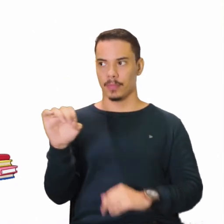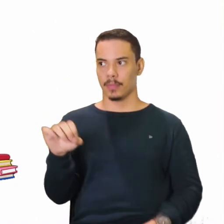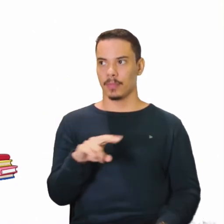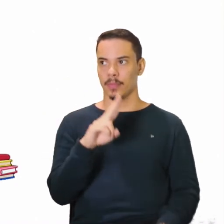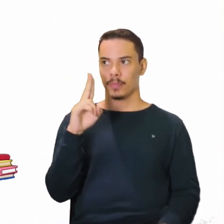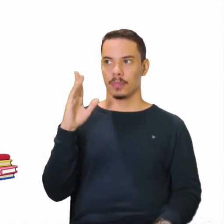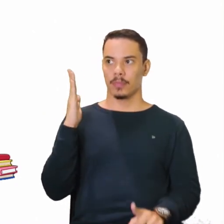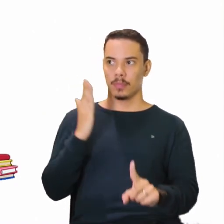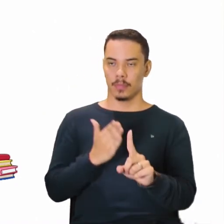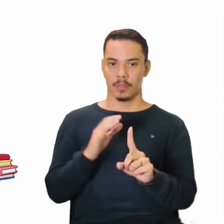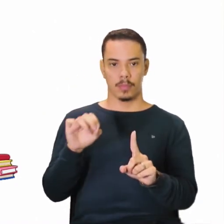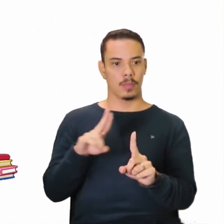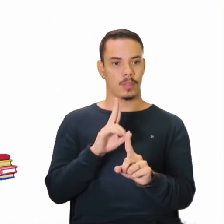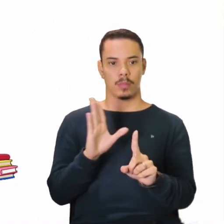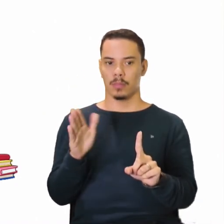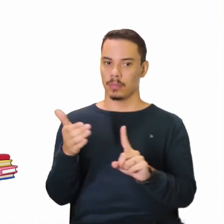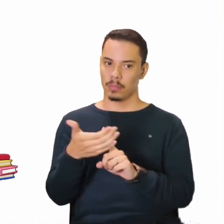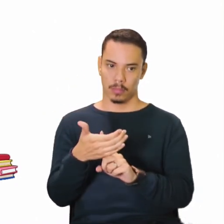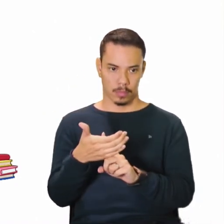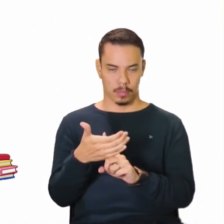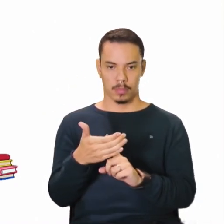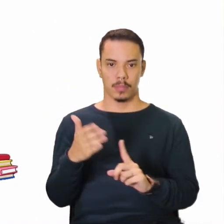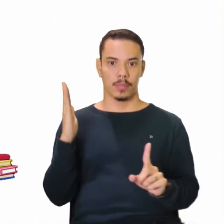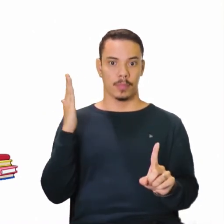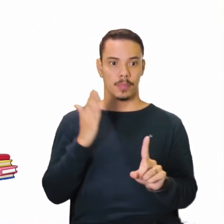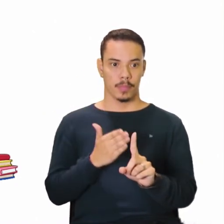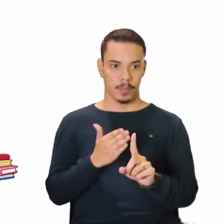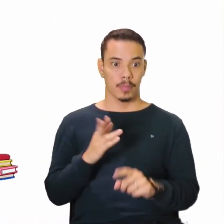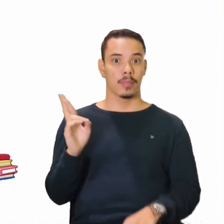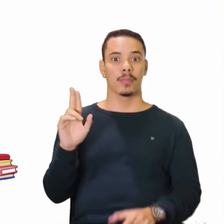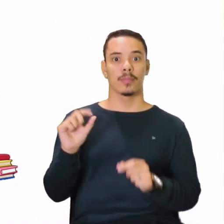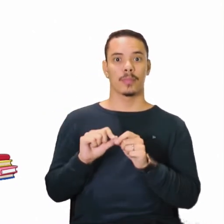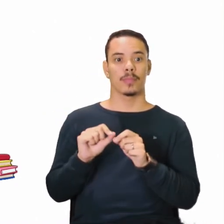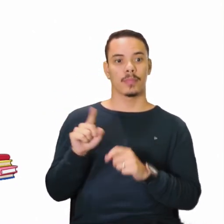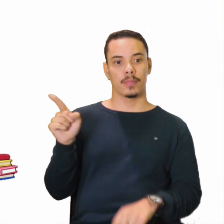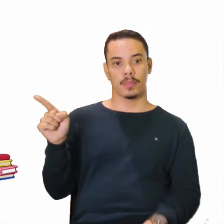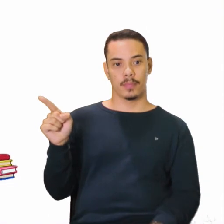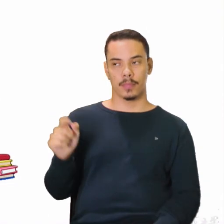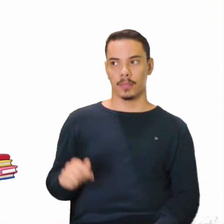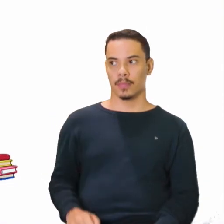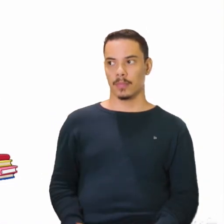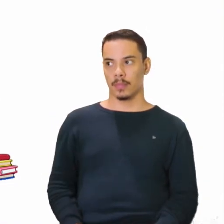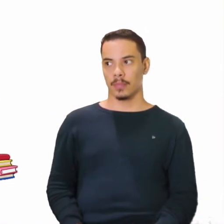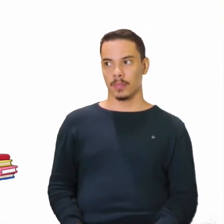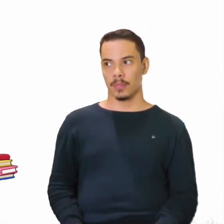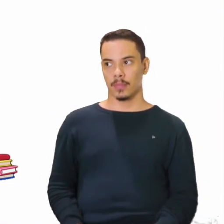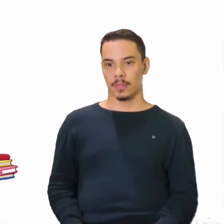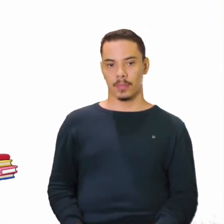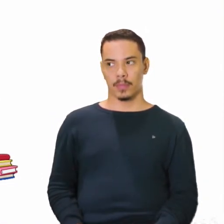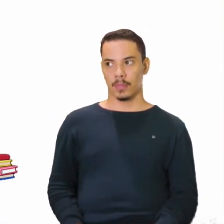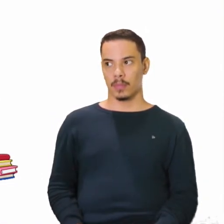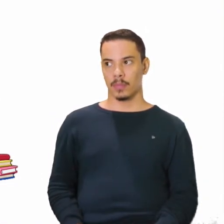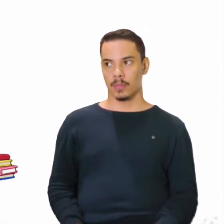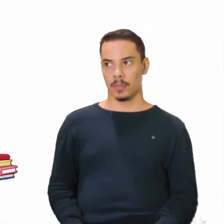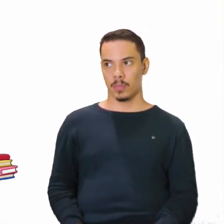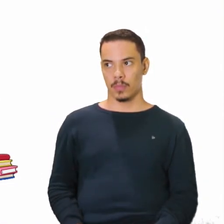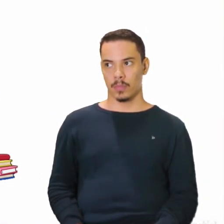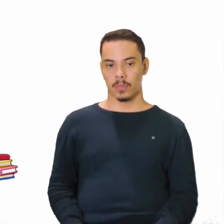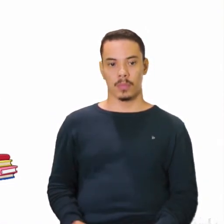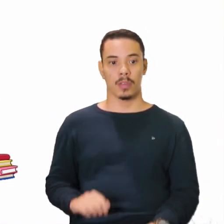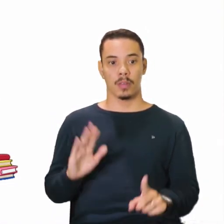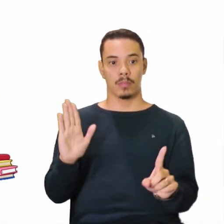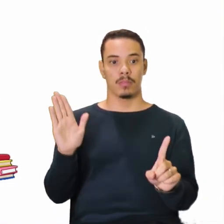pergunta direta ou indireta. A direta. Quem fez isso? Começa com o pronome e termina com a pontuação de interrogação.